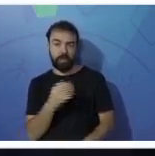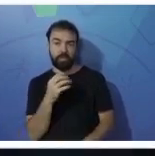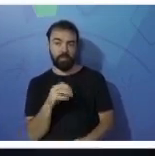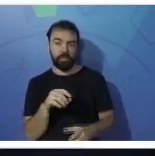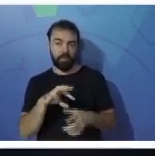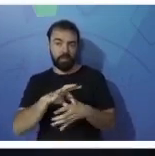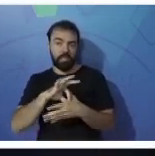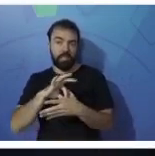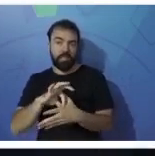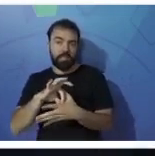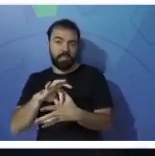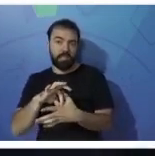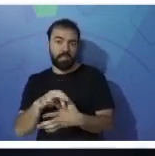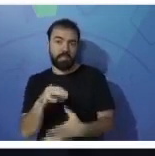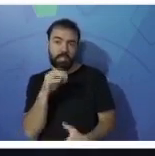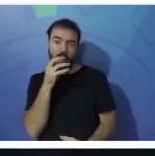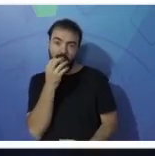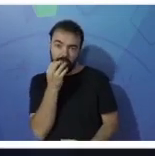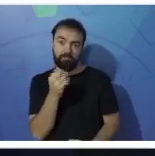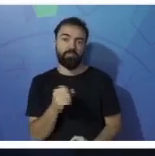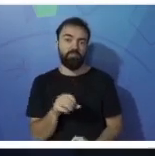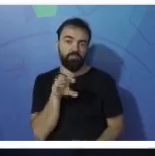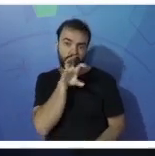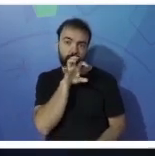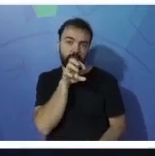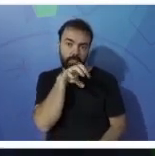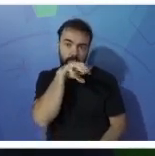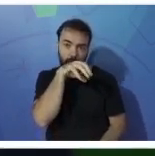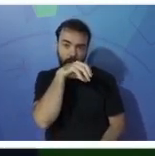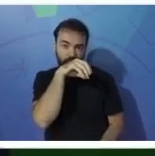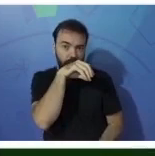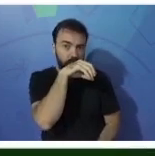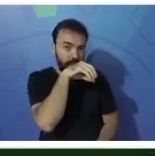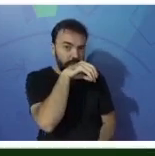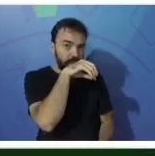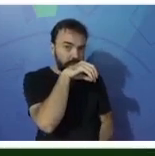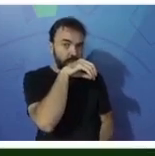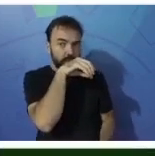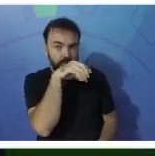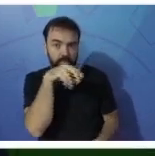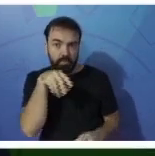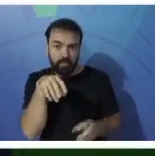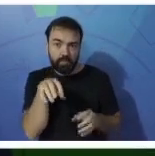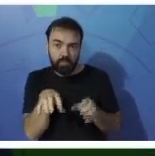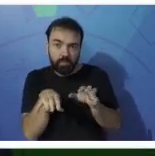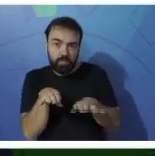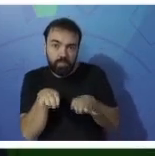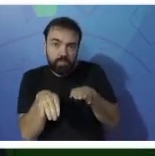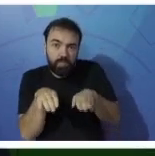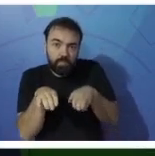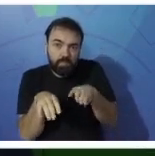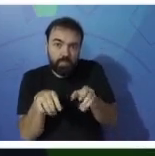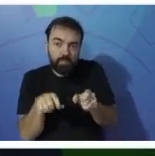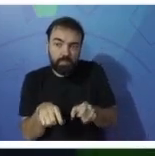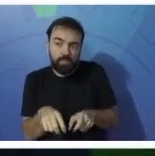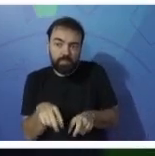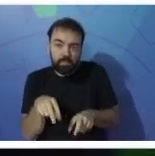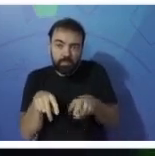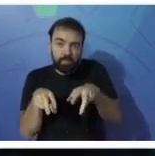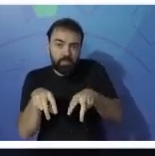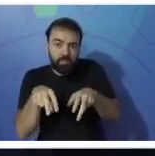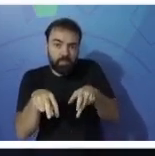trazendo na boca um pedaço de carne roubada,